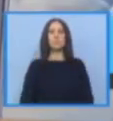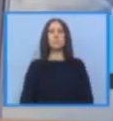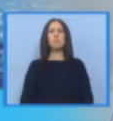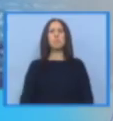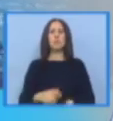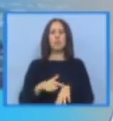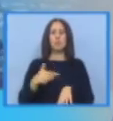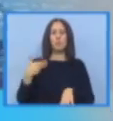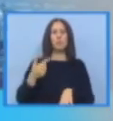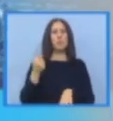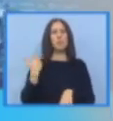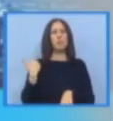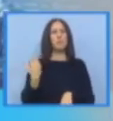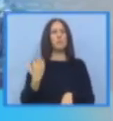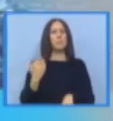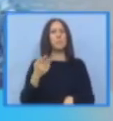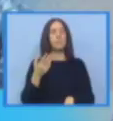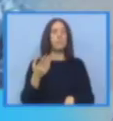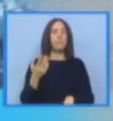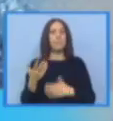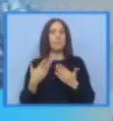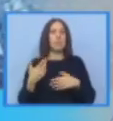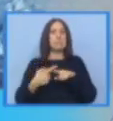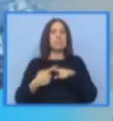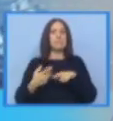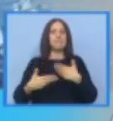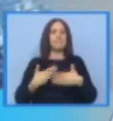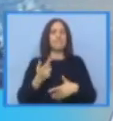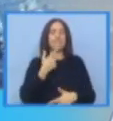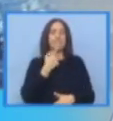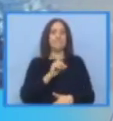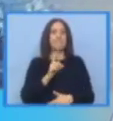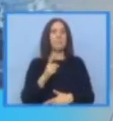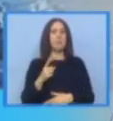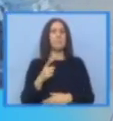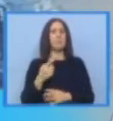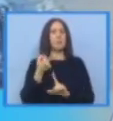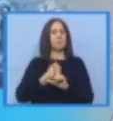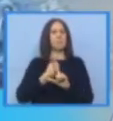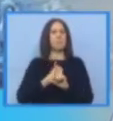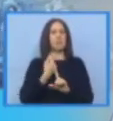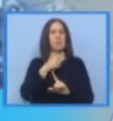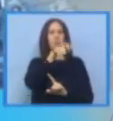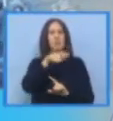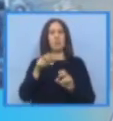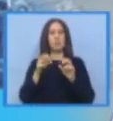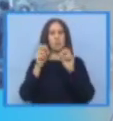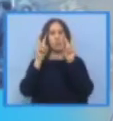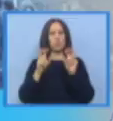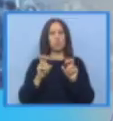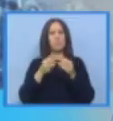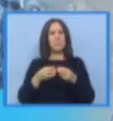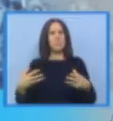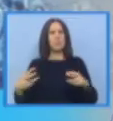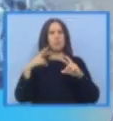últimos tempos, com este, não direi frenesi, mas este ativismo de casos e multiplicação de situações